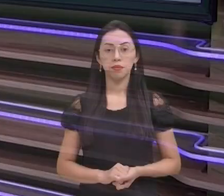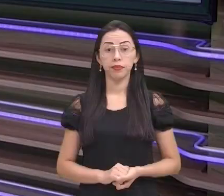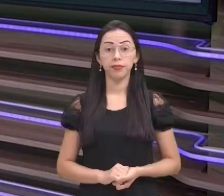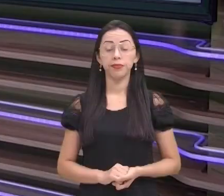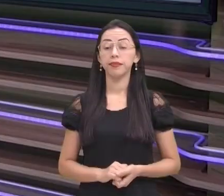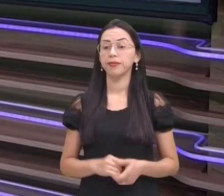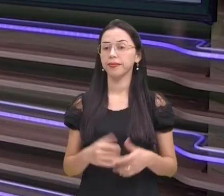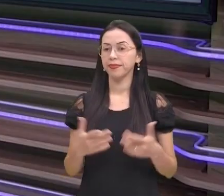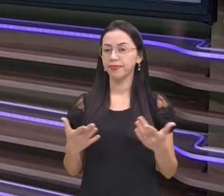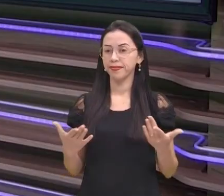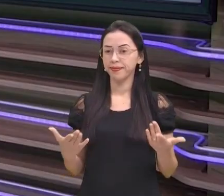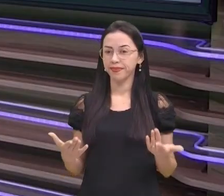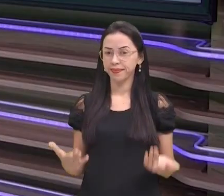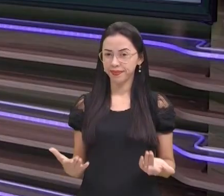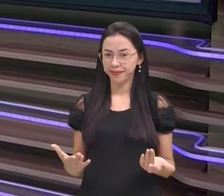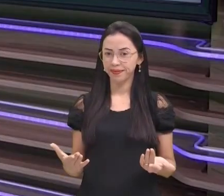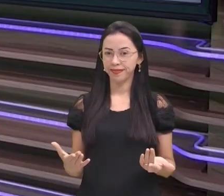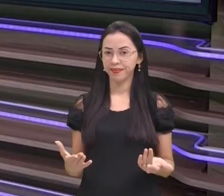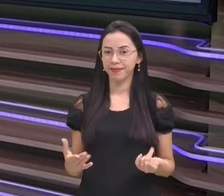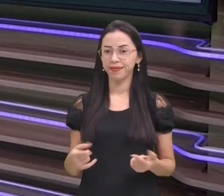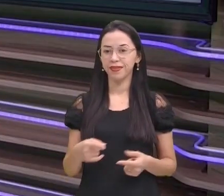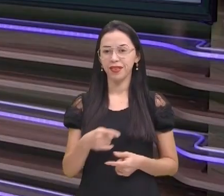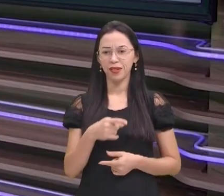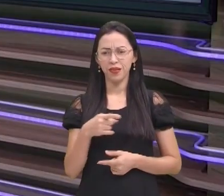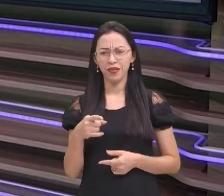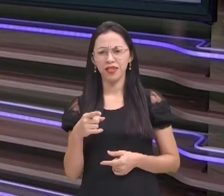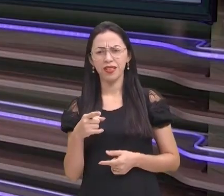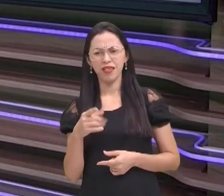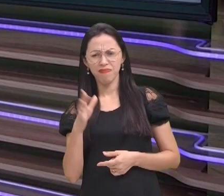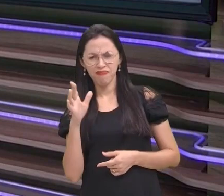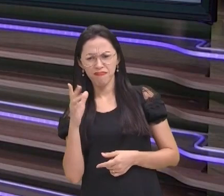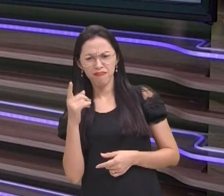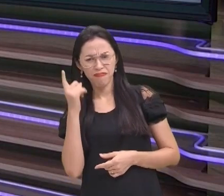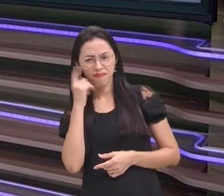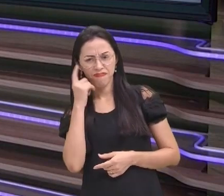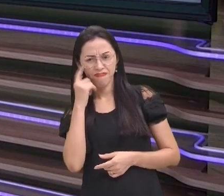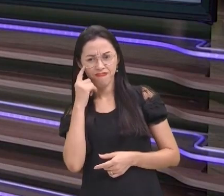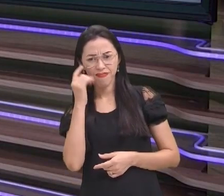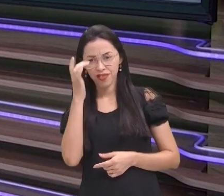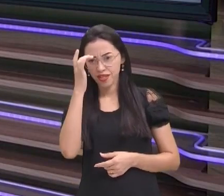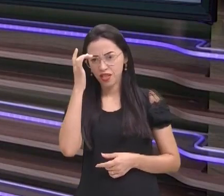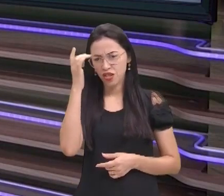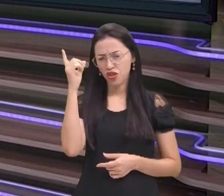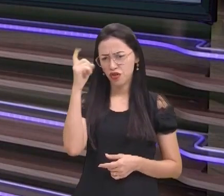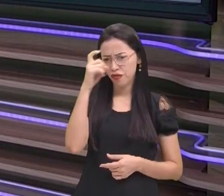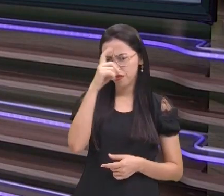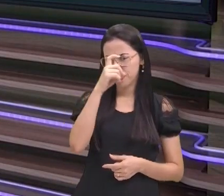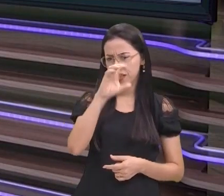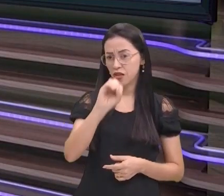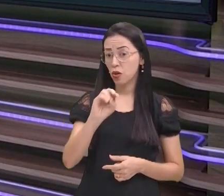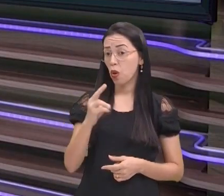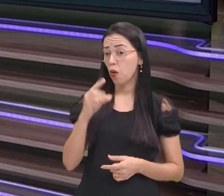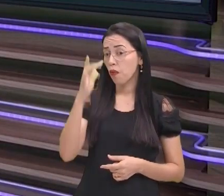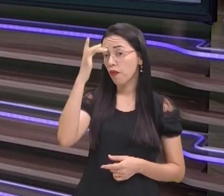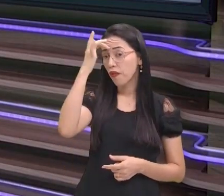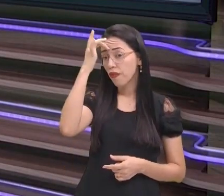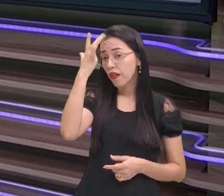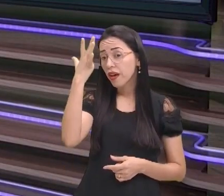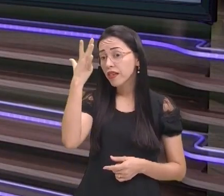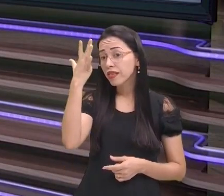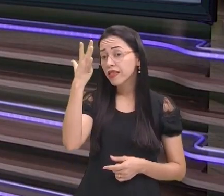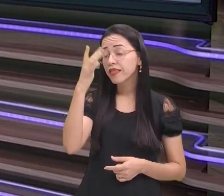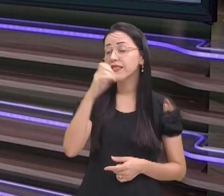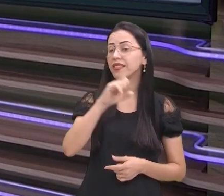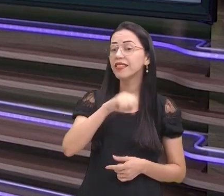E aí, crianças, vocês acharam muito difícil ou bem facinho os nossos 2 desafios? Sim ou